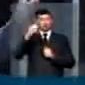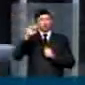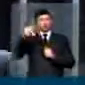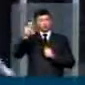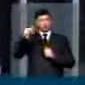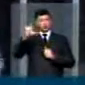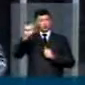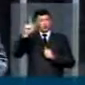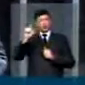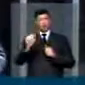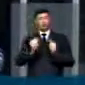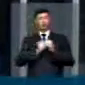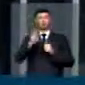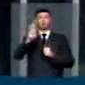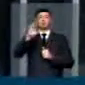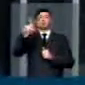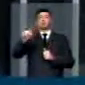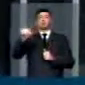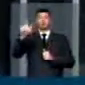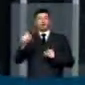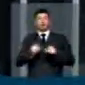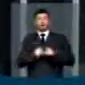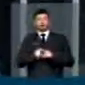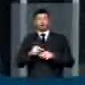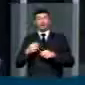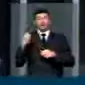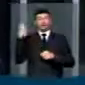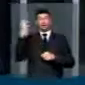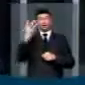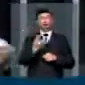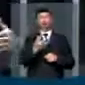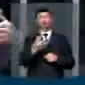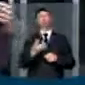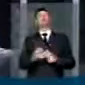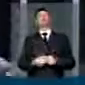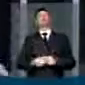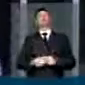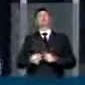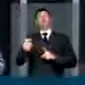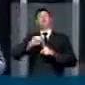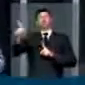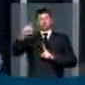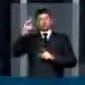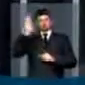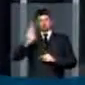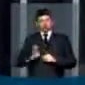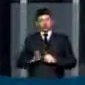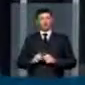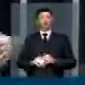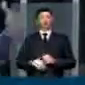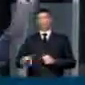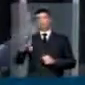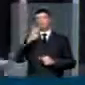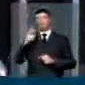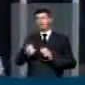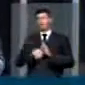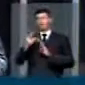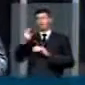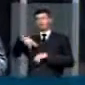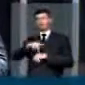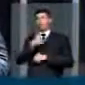no Brasil com Brizola. O João Francisco viajou, foi exilado do país, conheceu vários